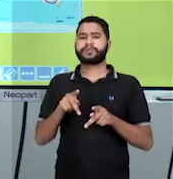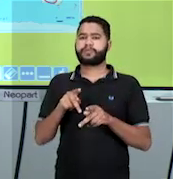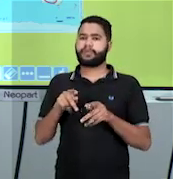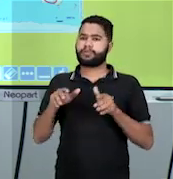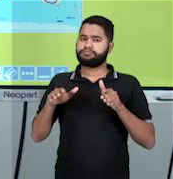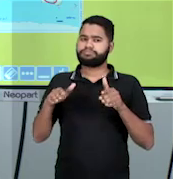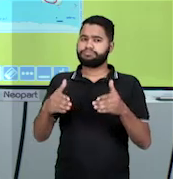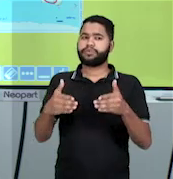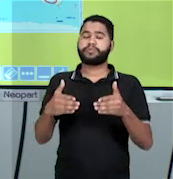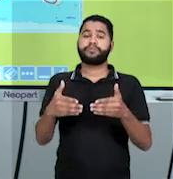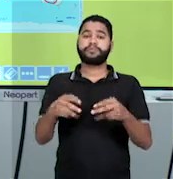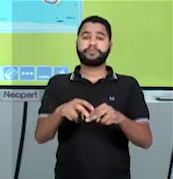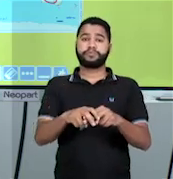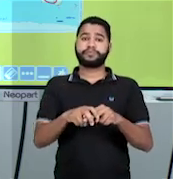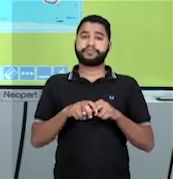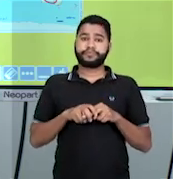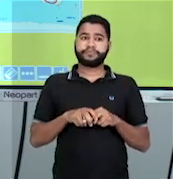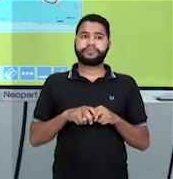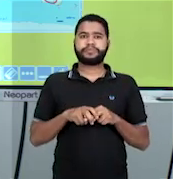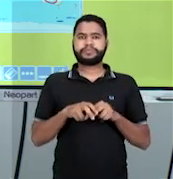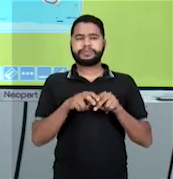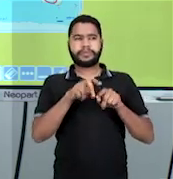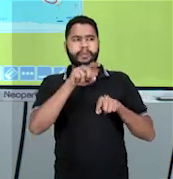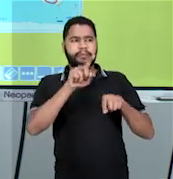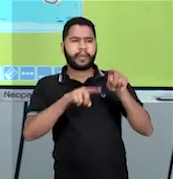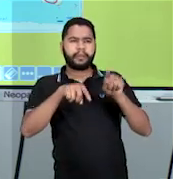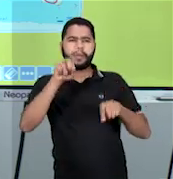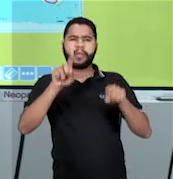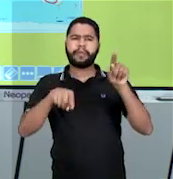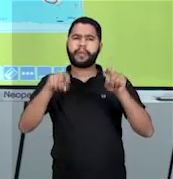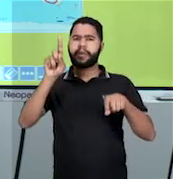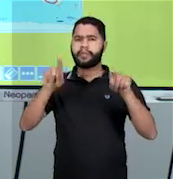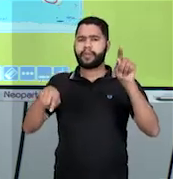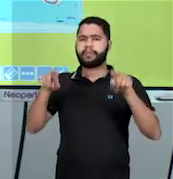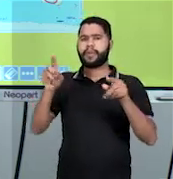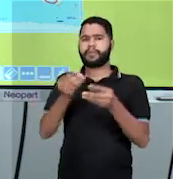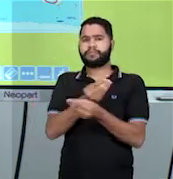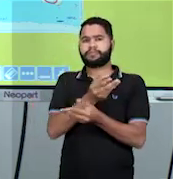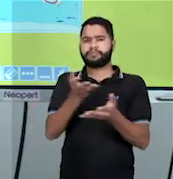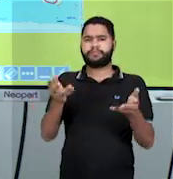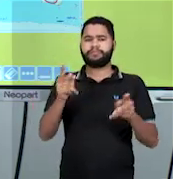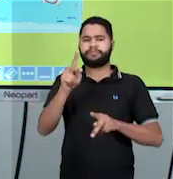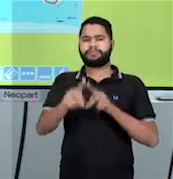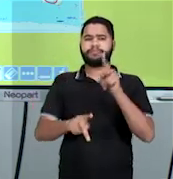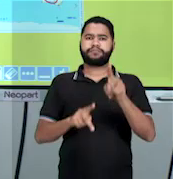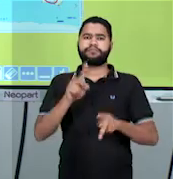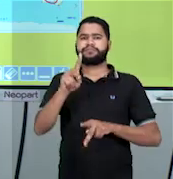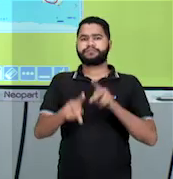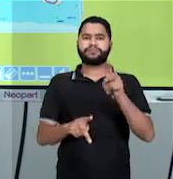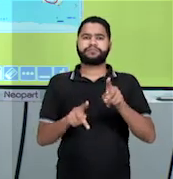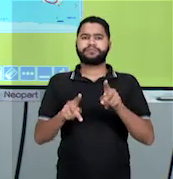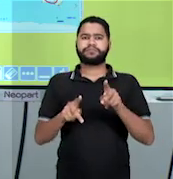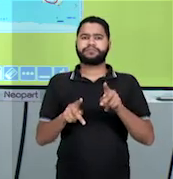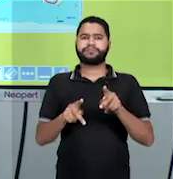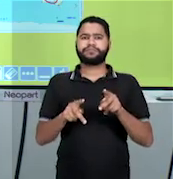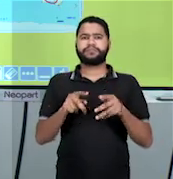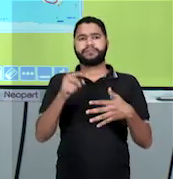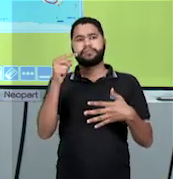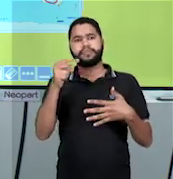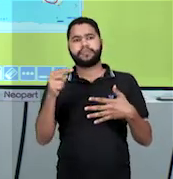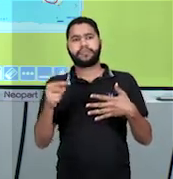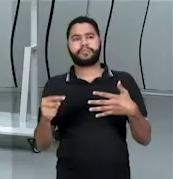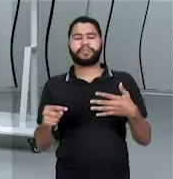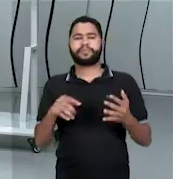concentrar. Por isso, há uma irregularidade nessa distribuição dessa população em todo o território aí